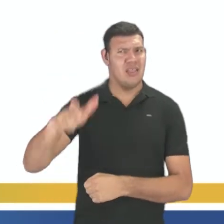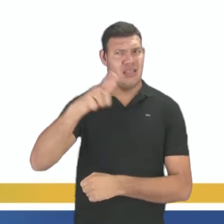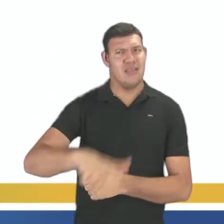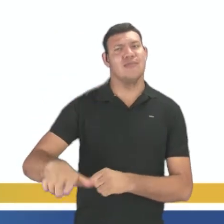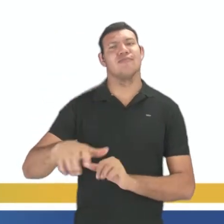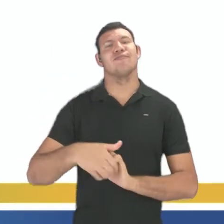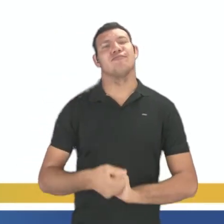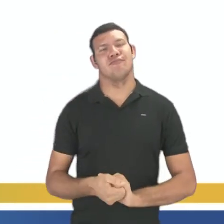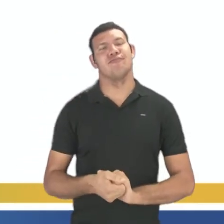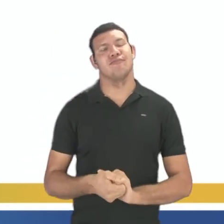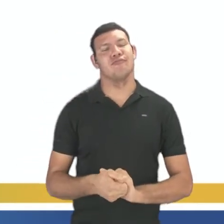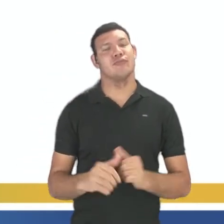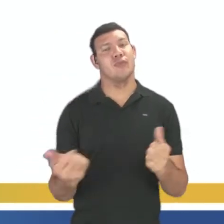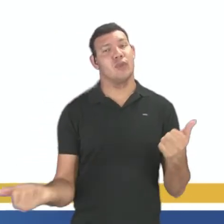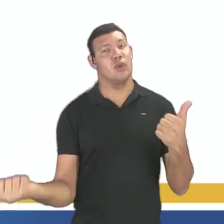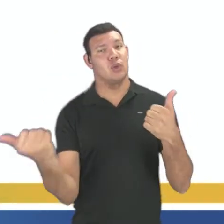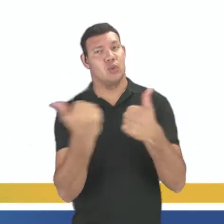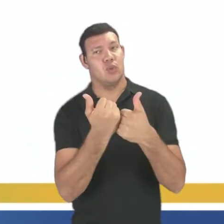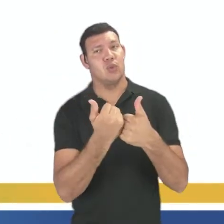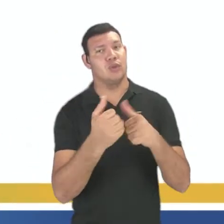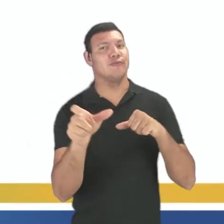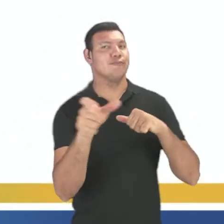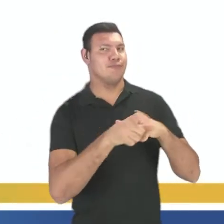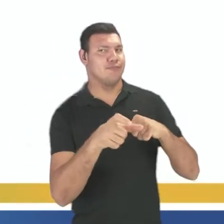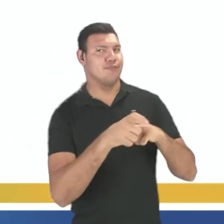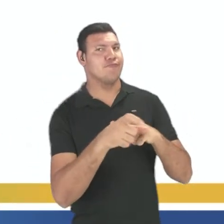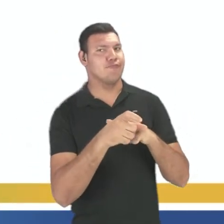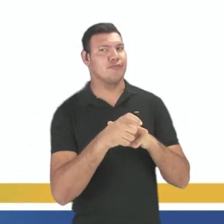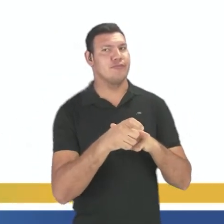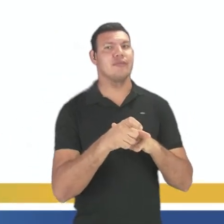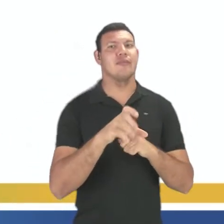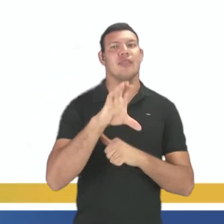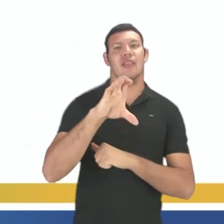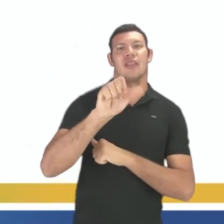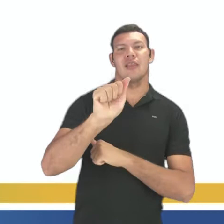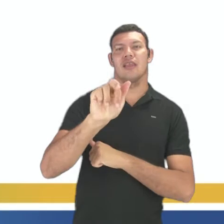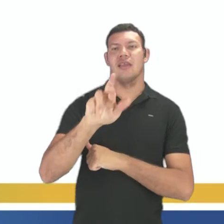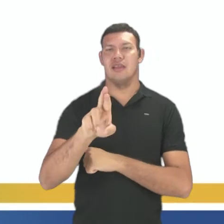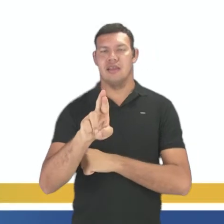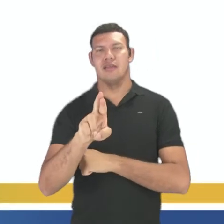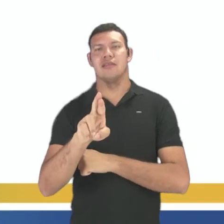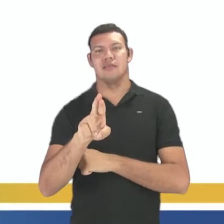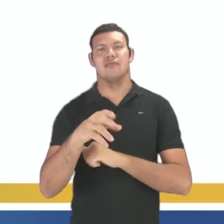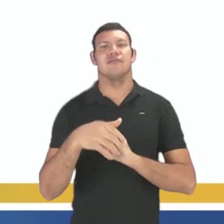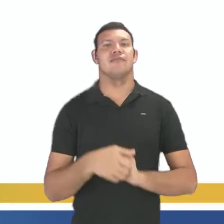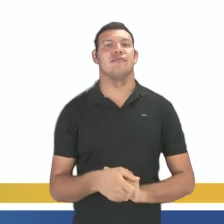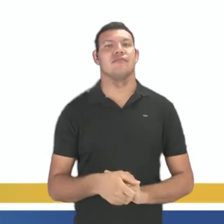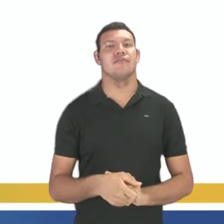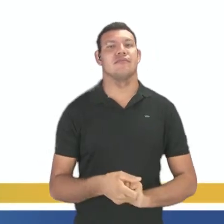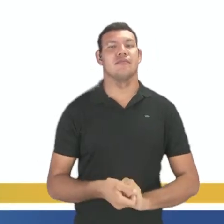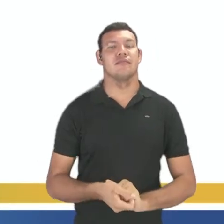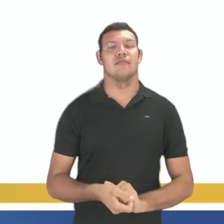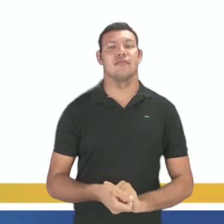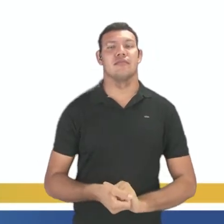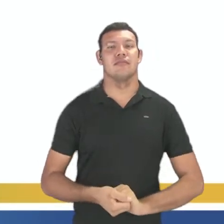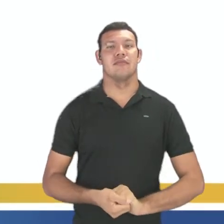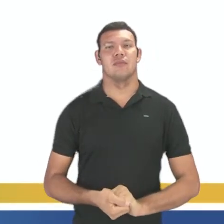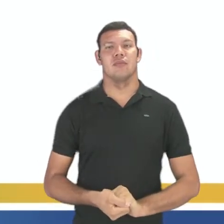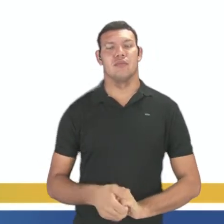o substantivo, o nome, carro. Entenderam? E também representando posse,